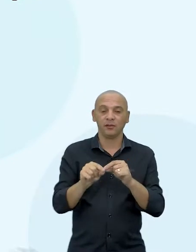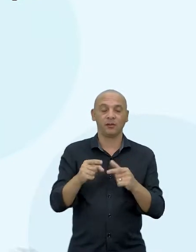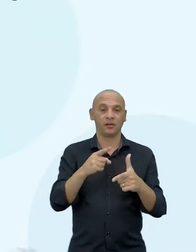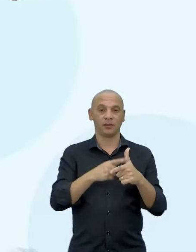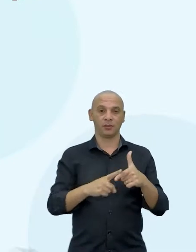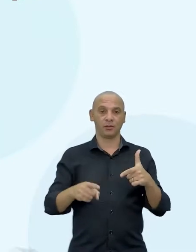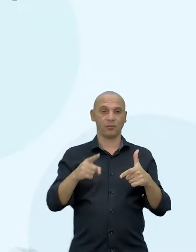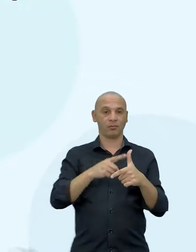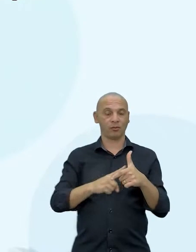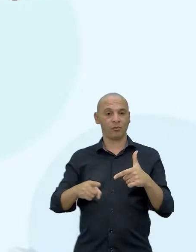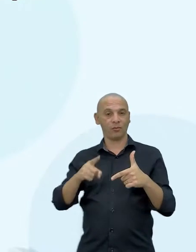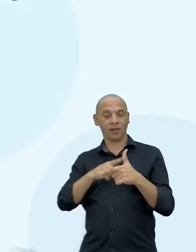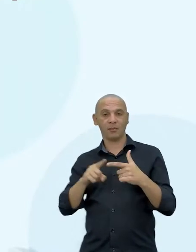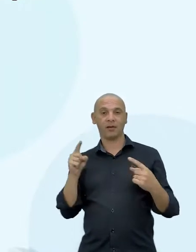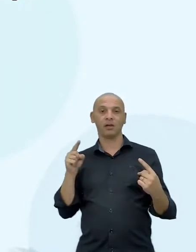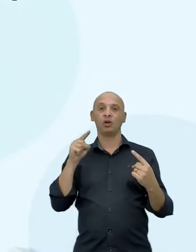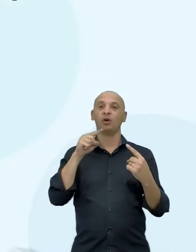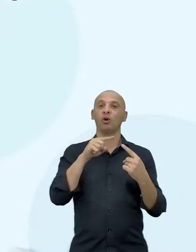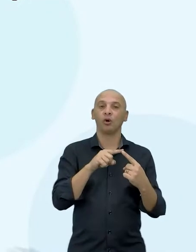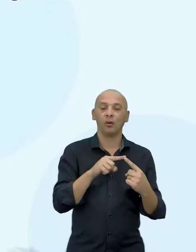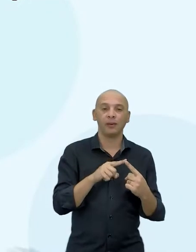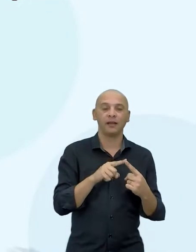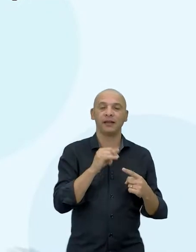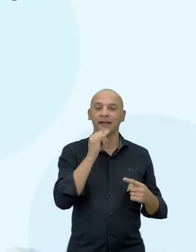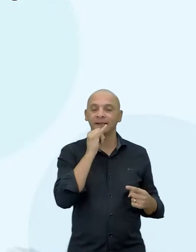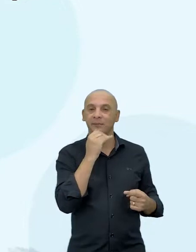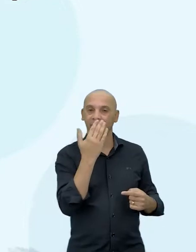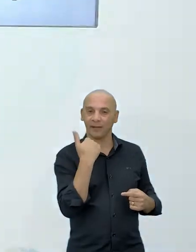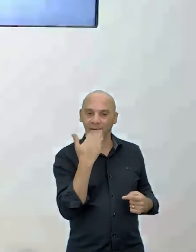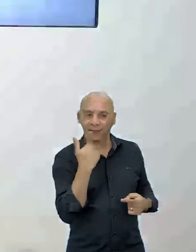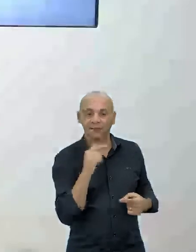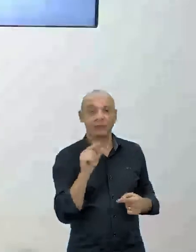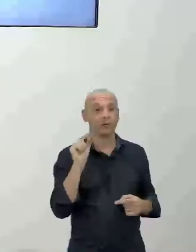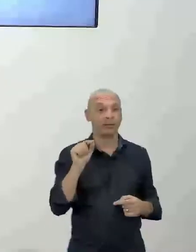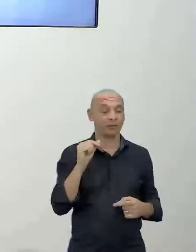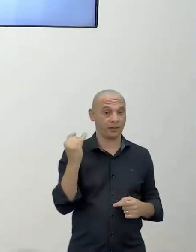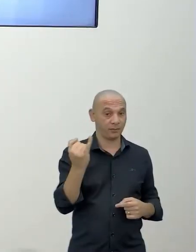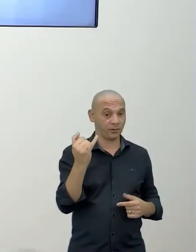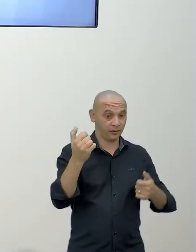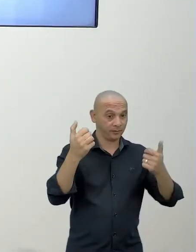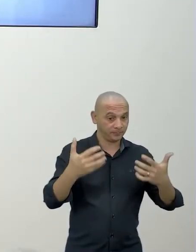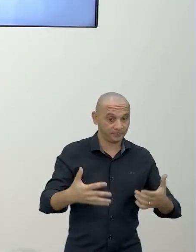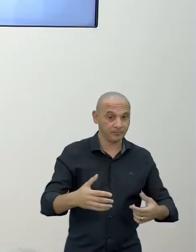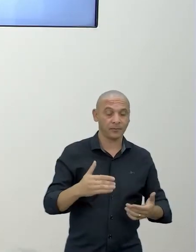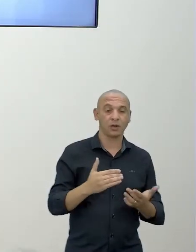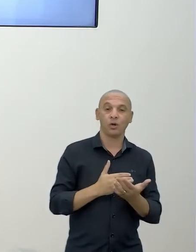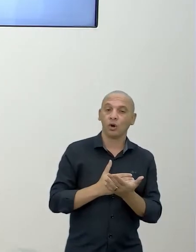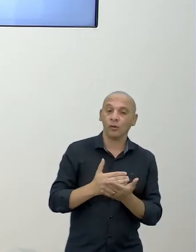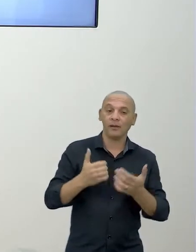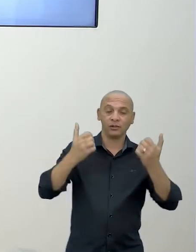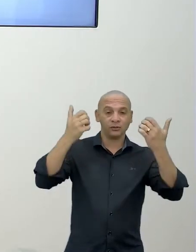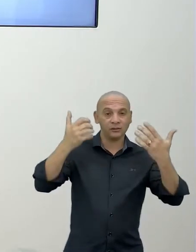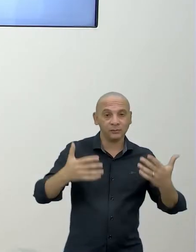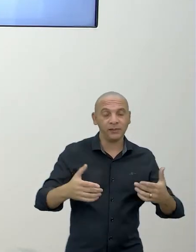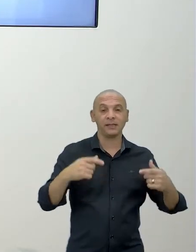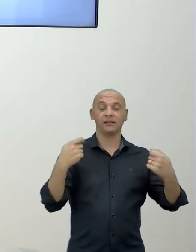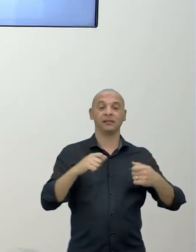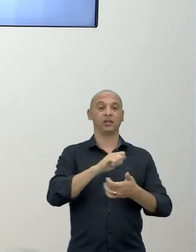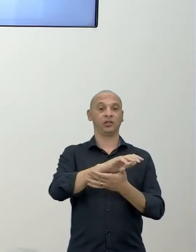realizou durante todo esse nosso percurso, né, e também da formulação de um problema relacionado aí